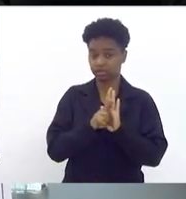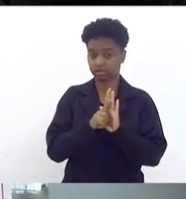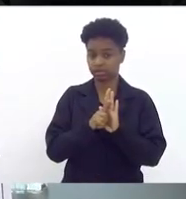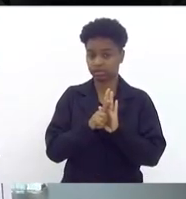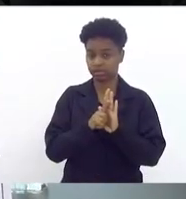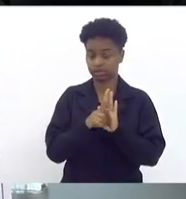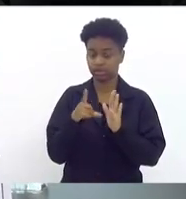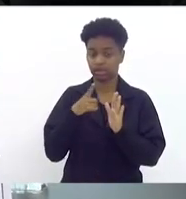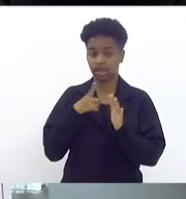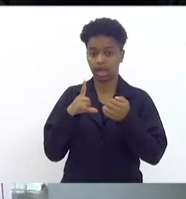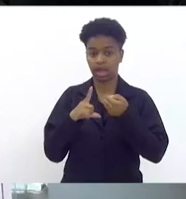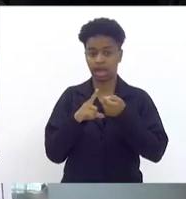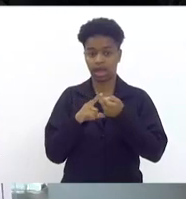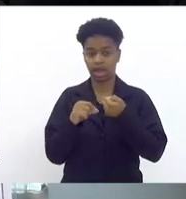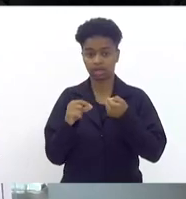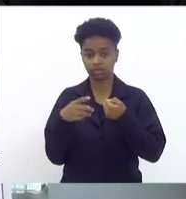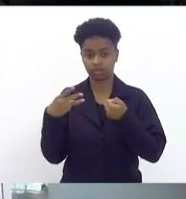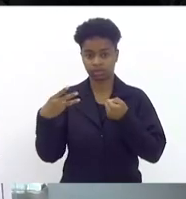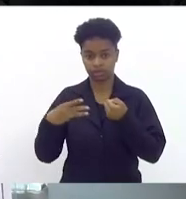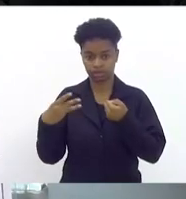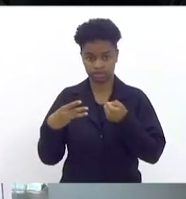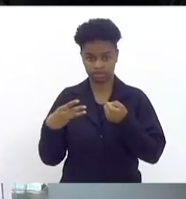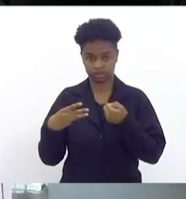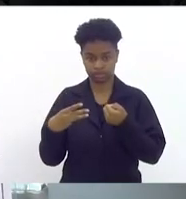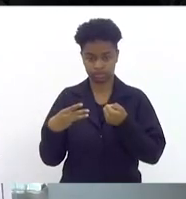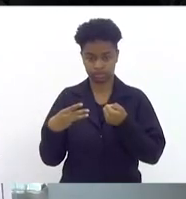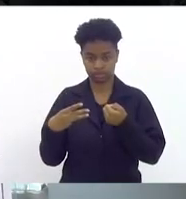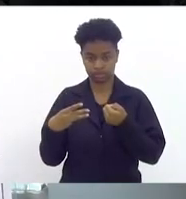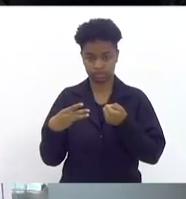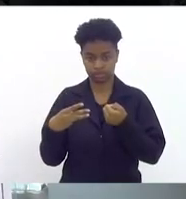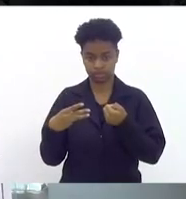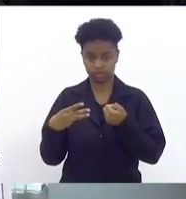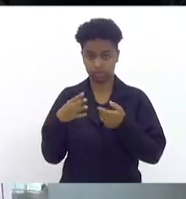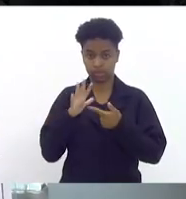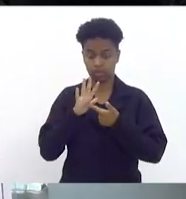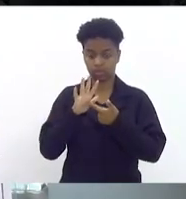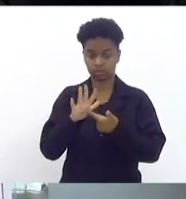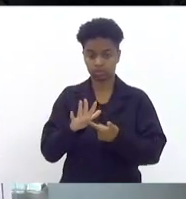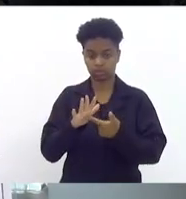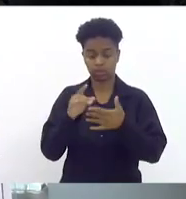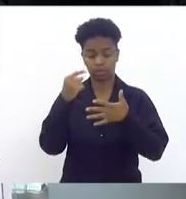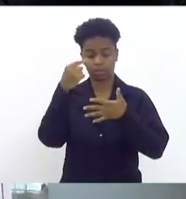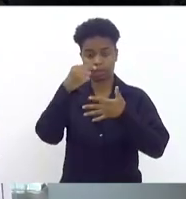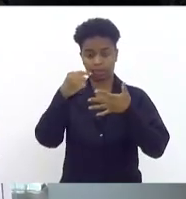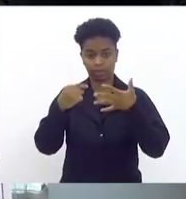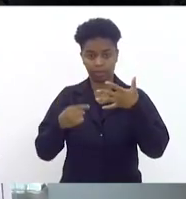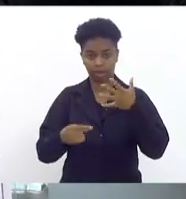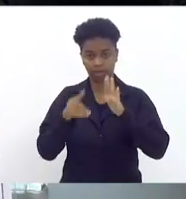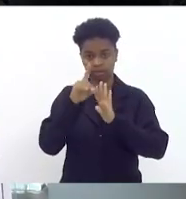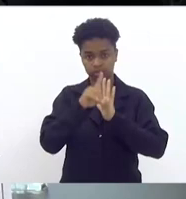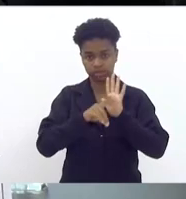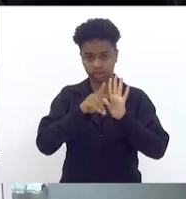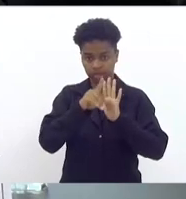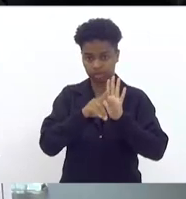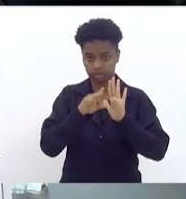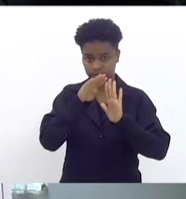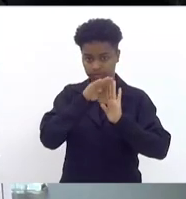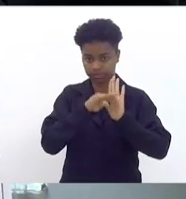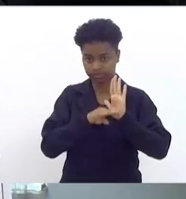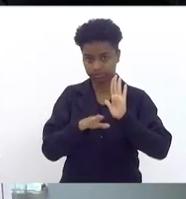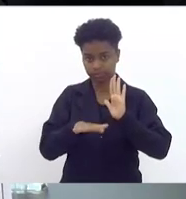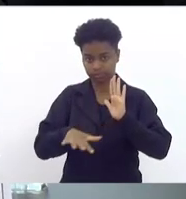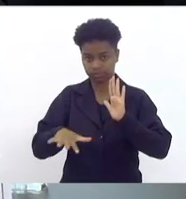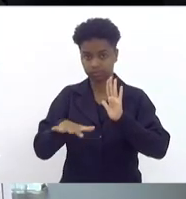seu artigo 3º, definiu as diretrizes do programa. E